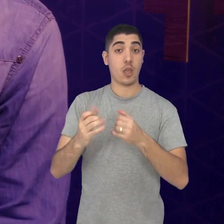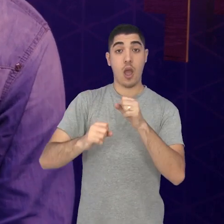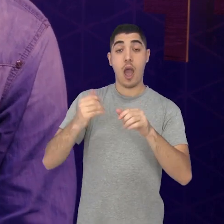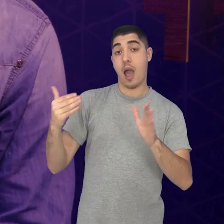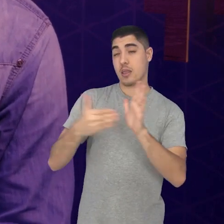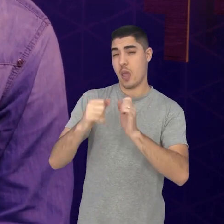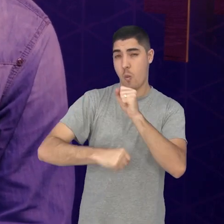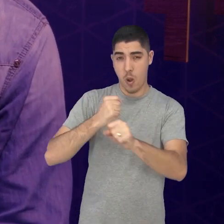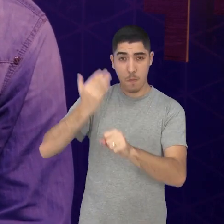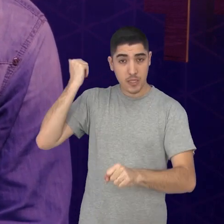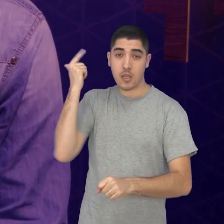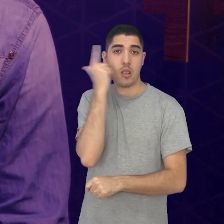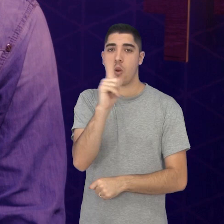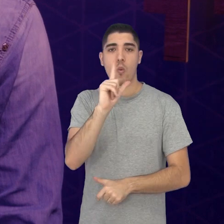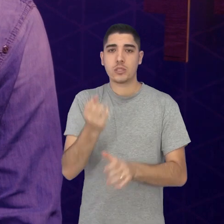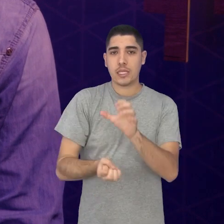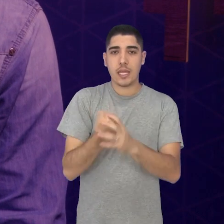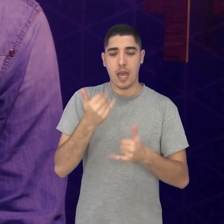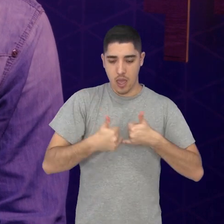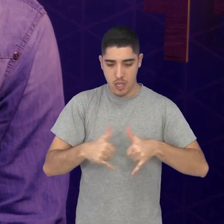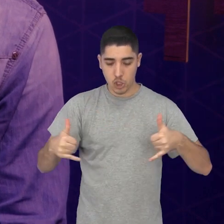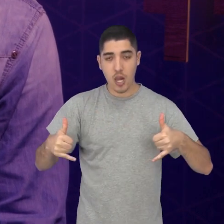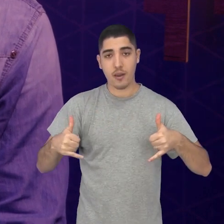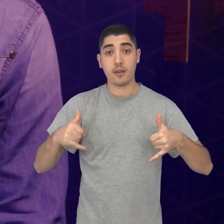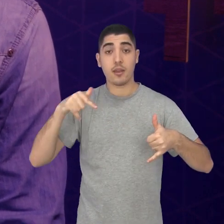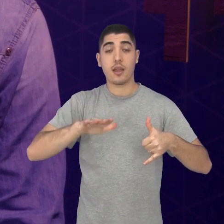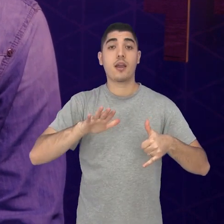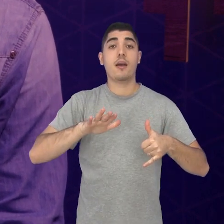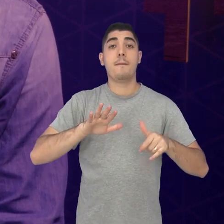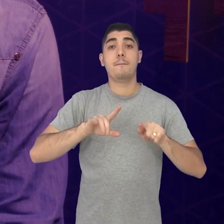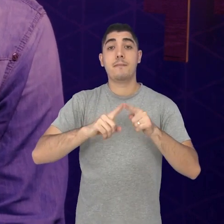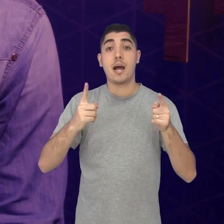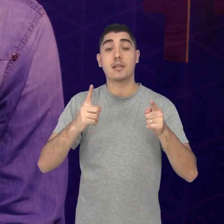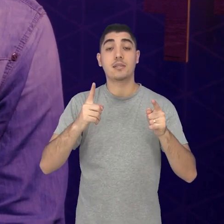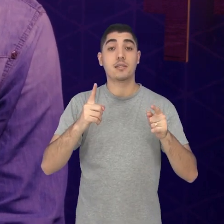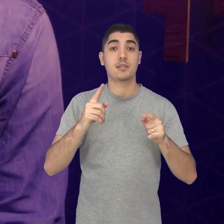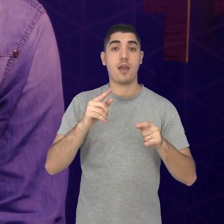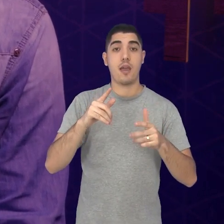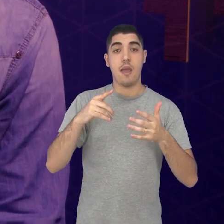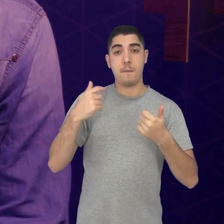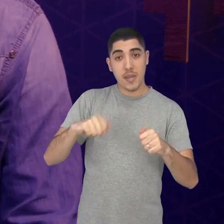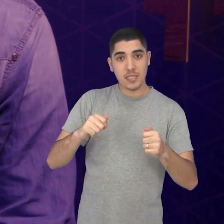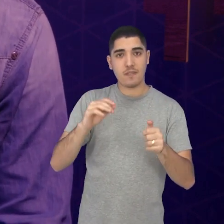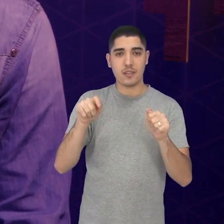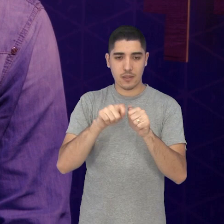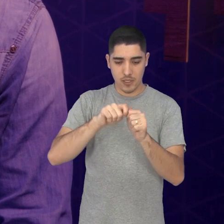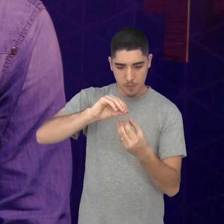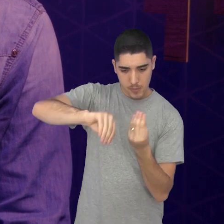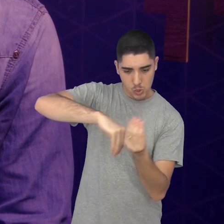produzir energia elétrica ainda de uma maneira eficiente a partir da fusão